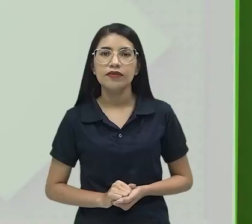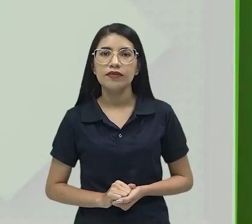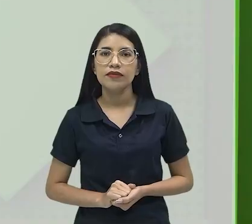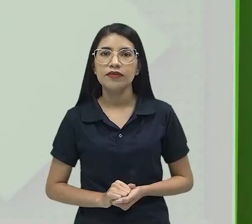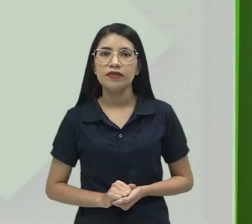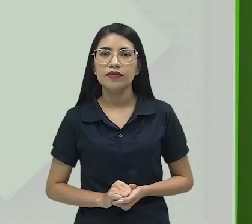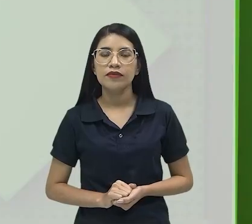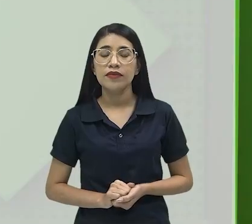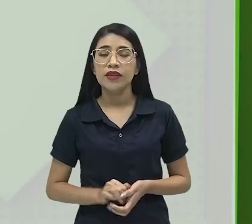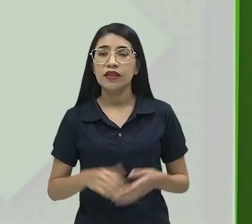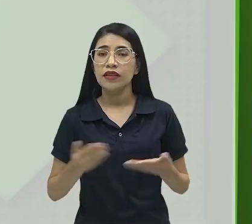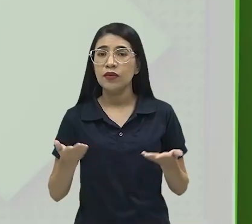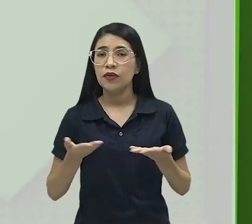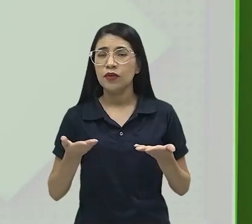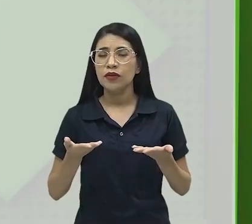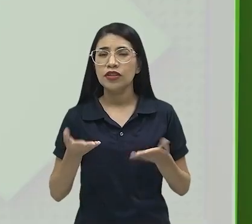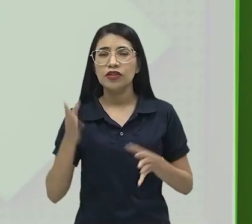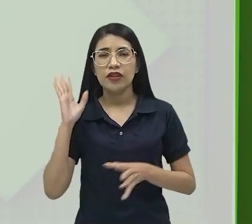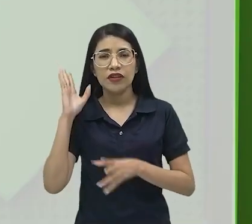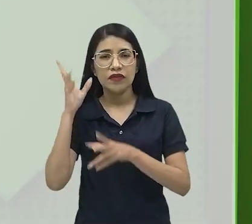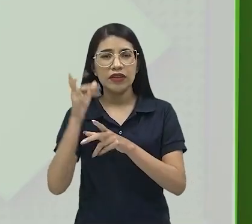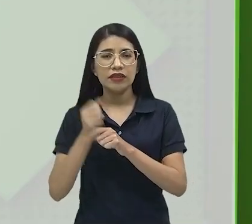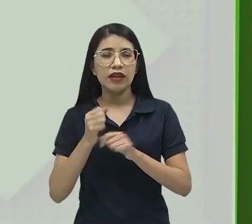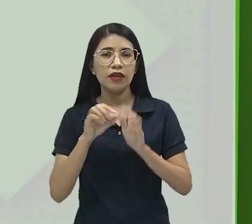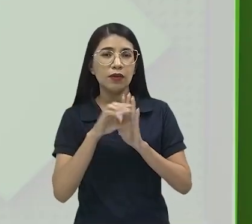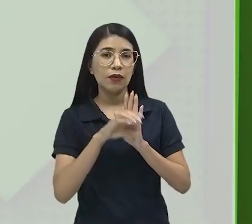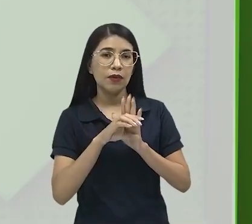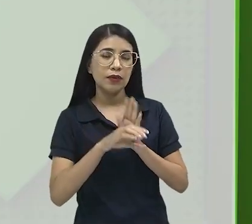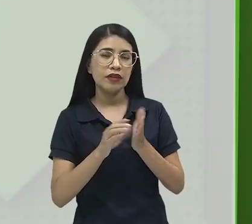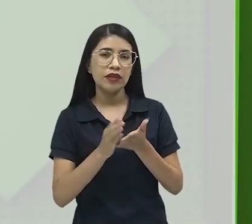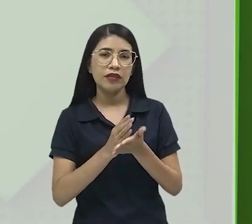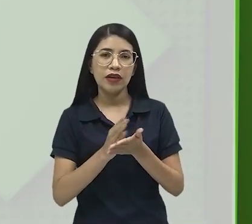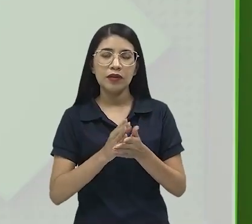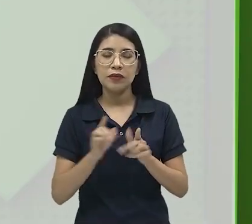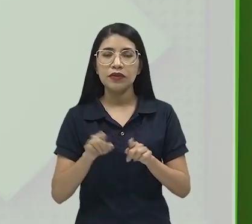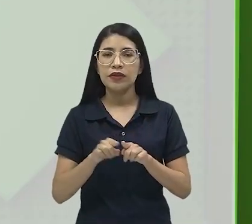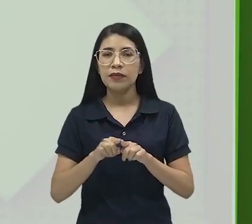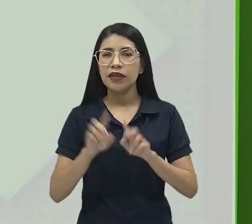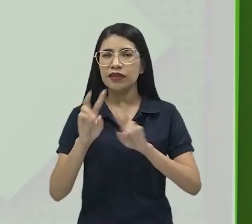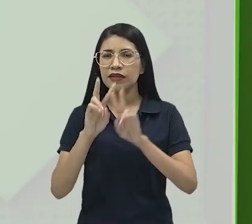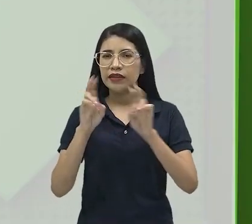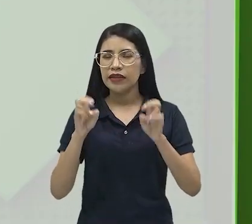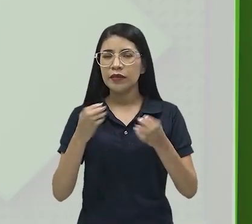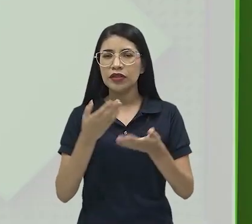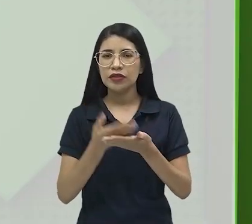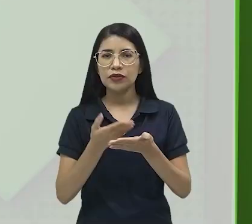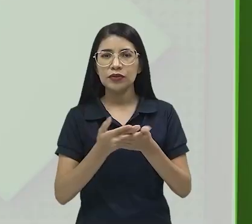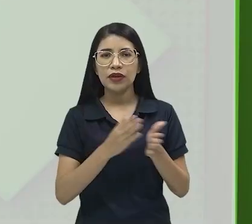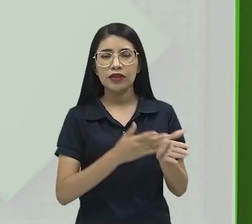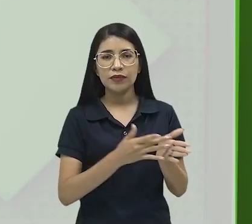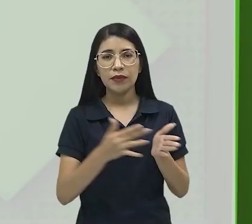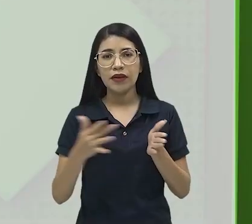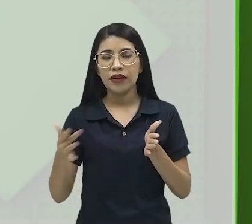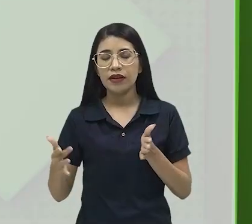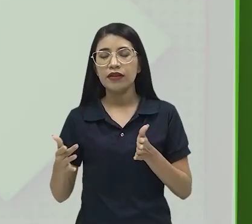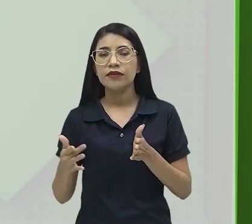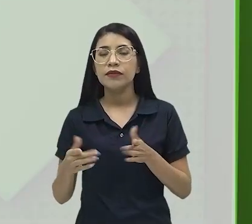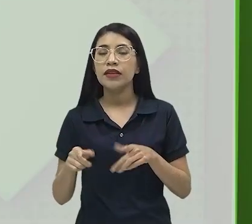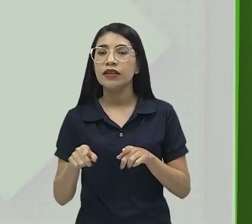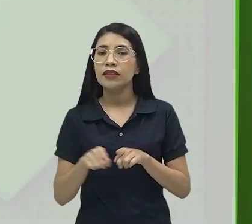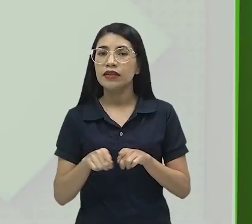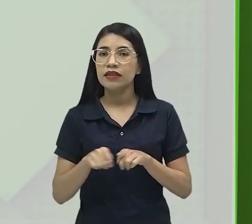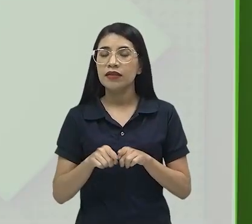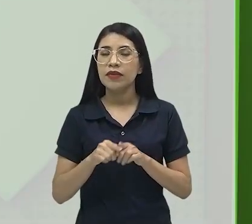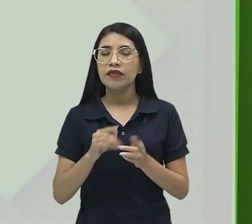Vamos aí relembrar alguns conceitos, alguns temas que foram estudados nesta unidade e